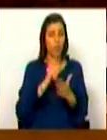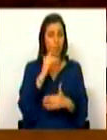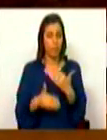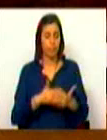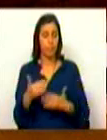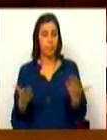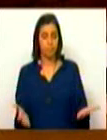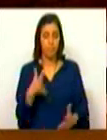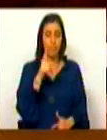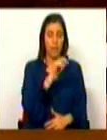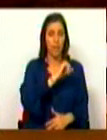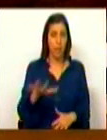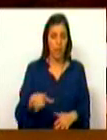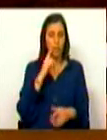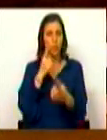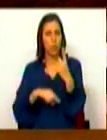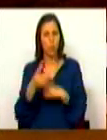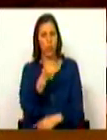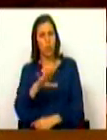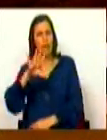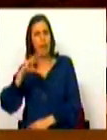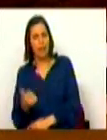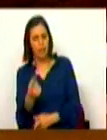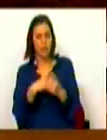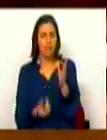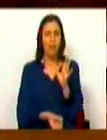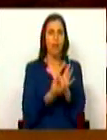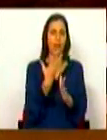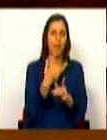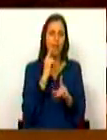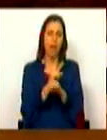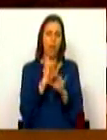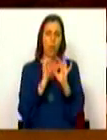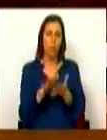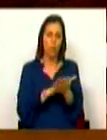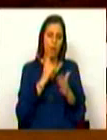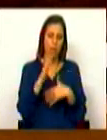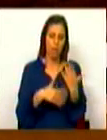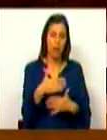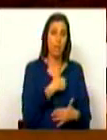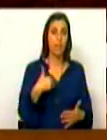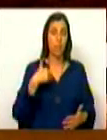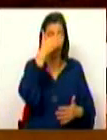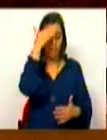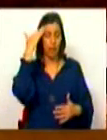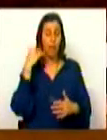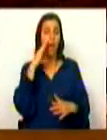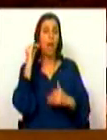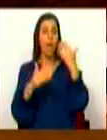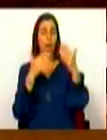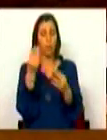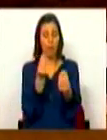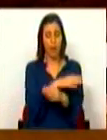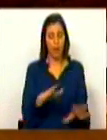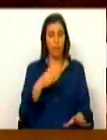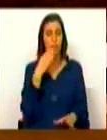continuados, mais 1.500 lugares do que em 2015, criação de lugares de cuidados continuados em saúde mental para adultos,